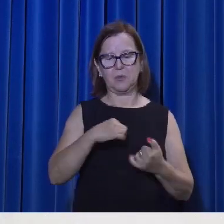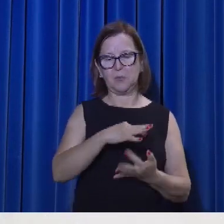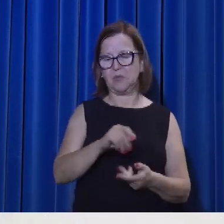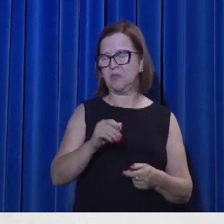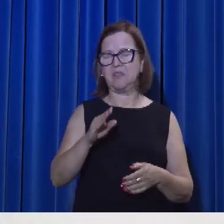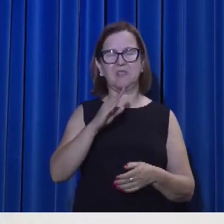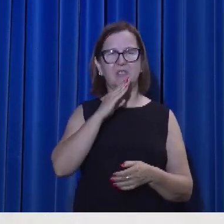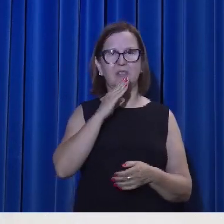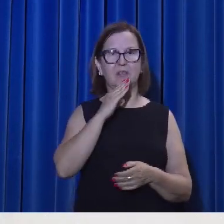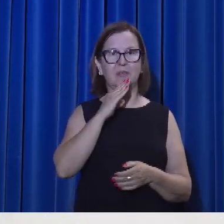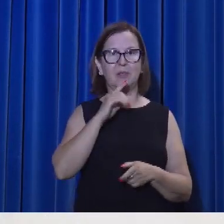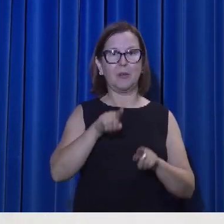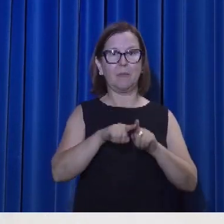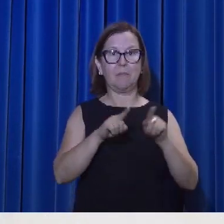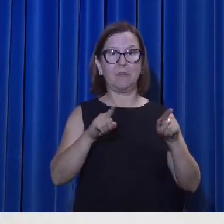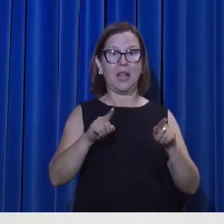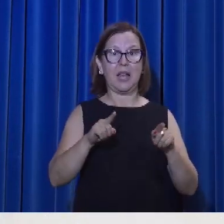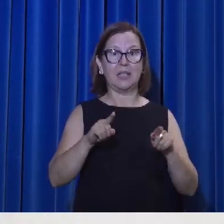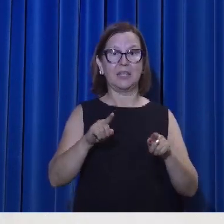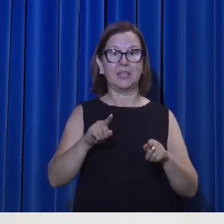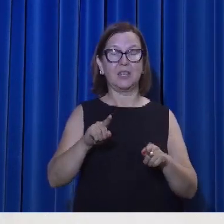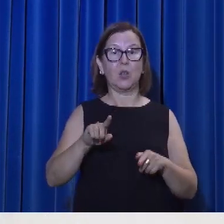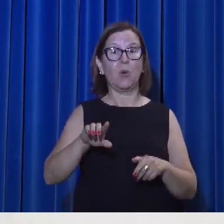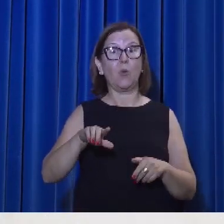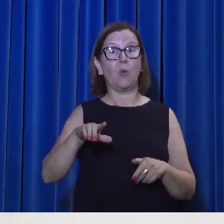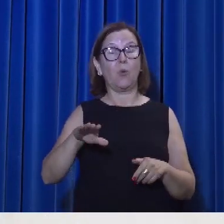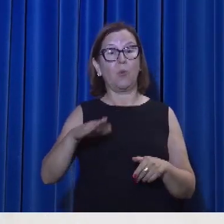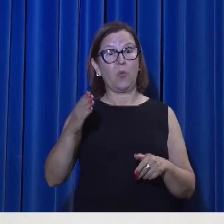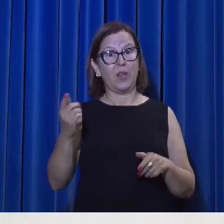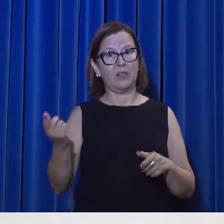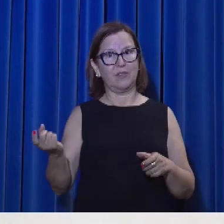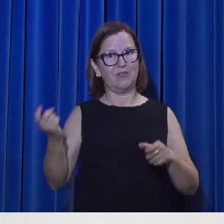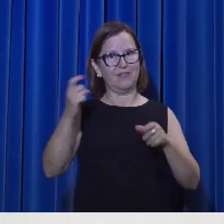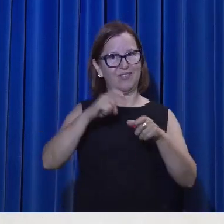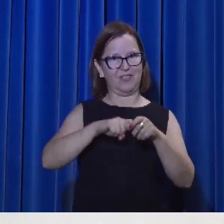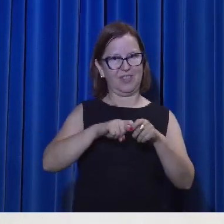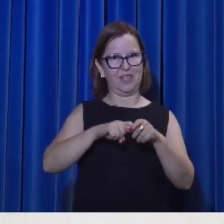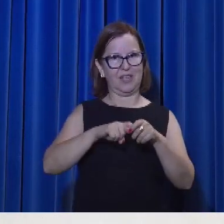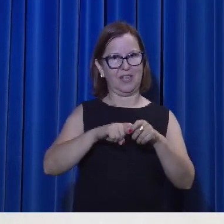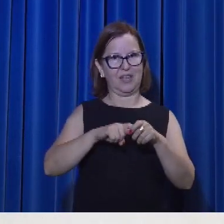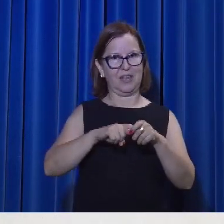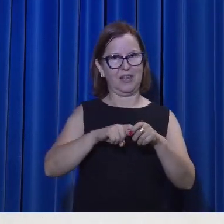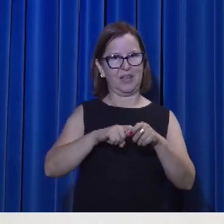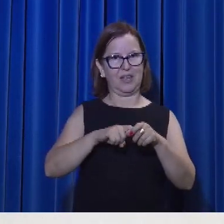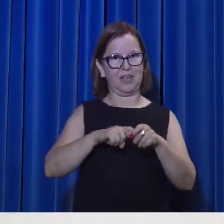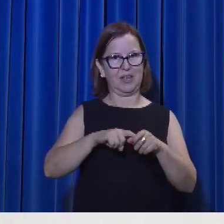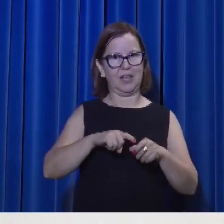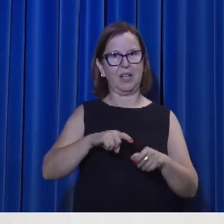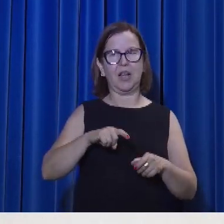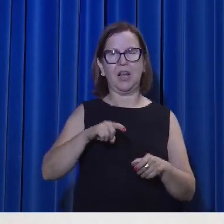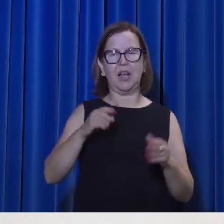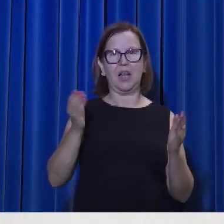Mas quando Ele vier novamente como juiz, certamente o mundo o conhecerá.